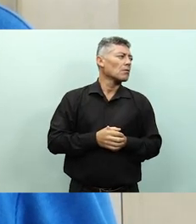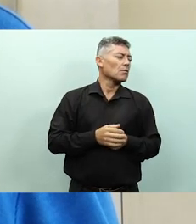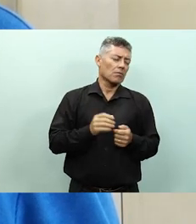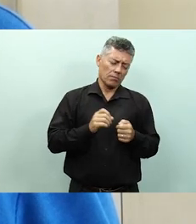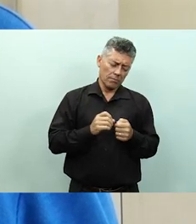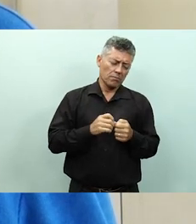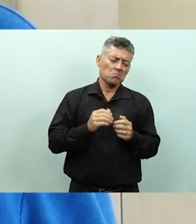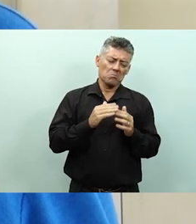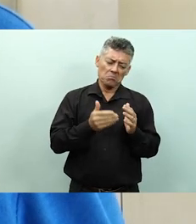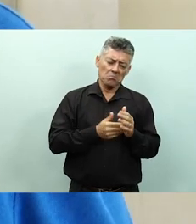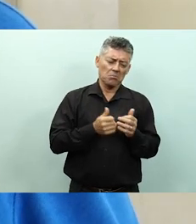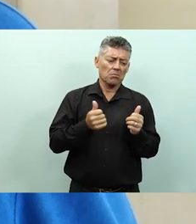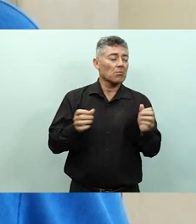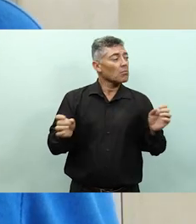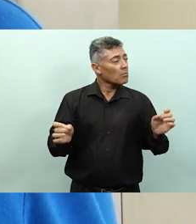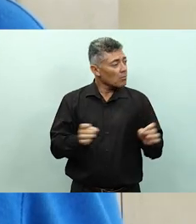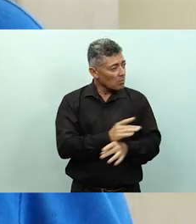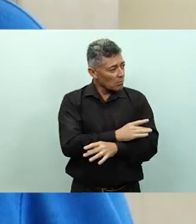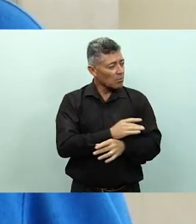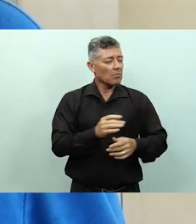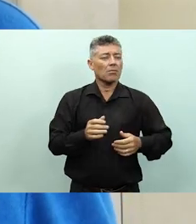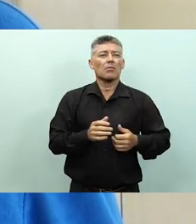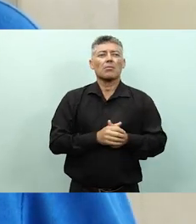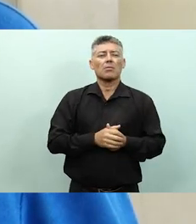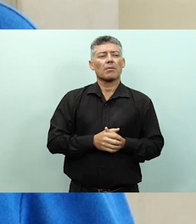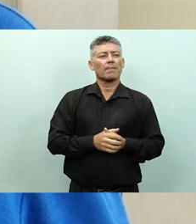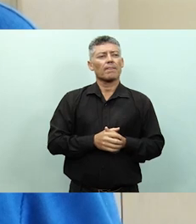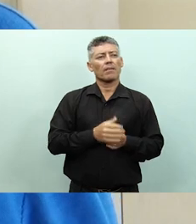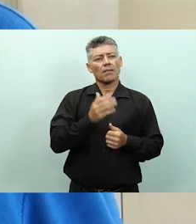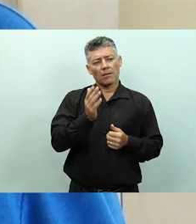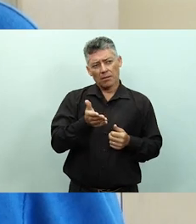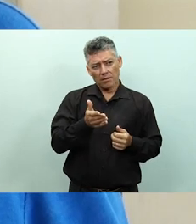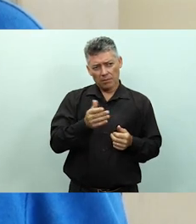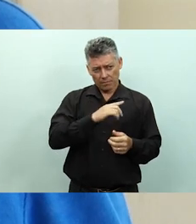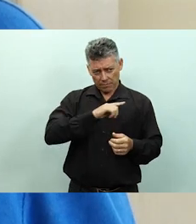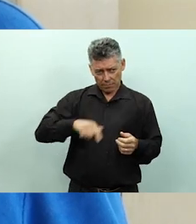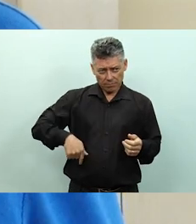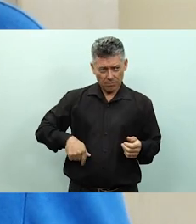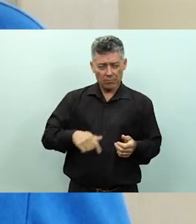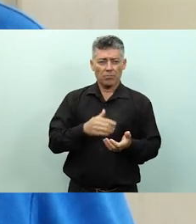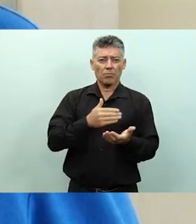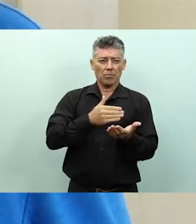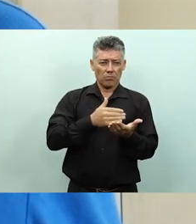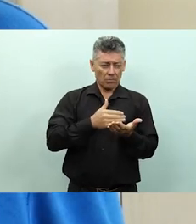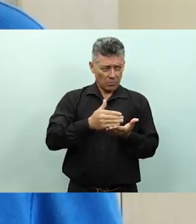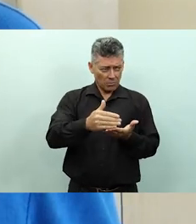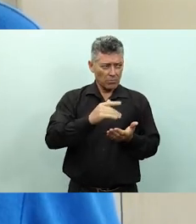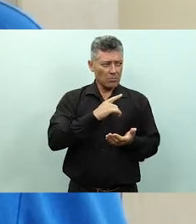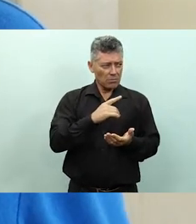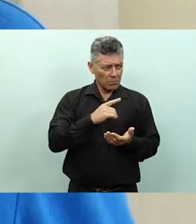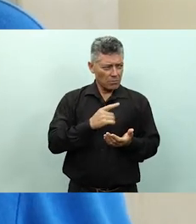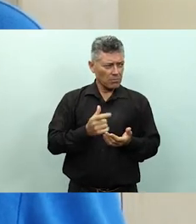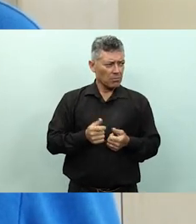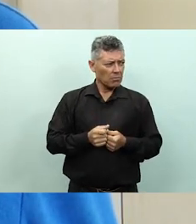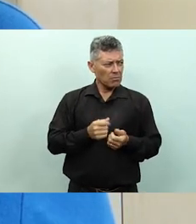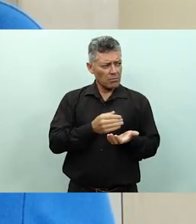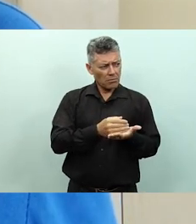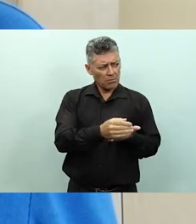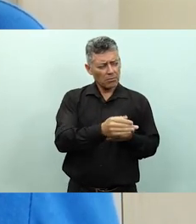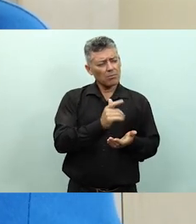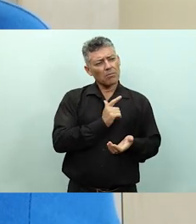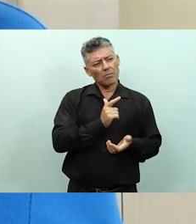coisa e terminou quando começou o governo, quando ela passou a ser governadora, aí